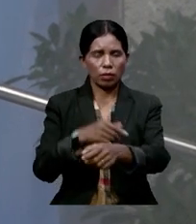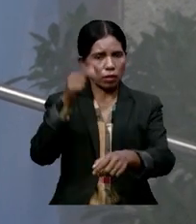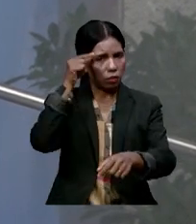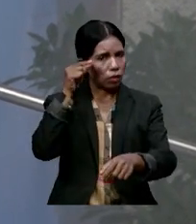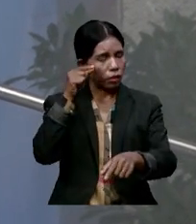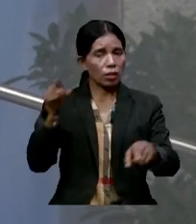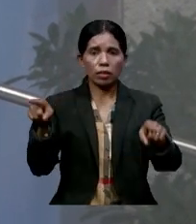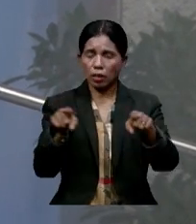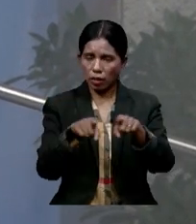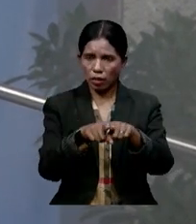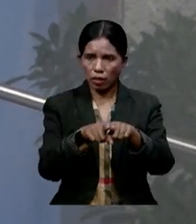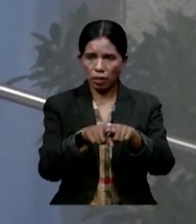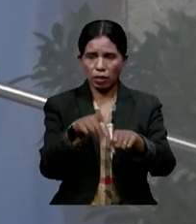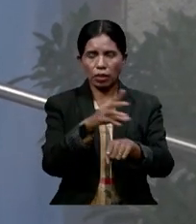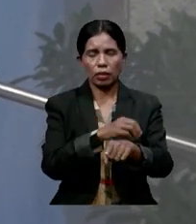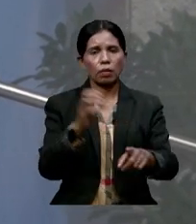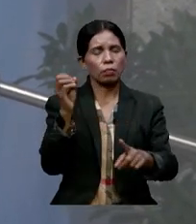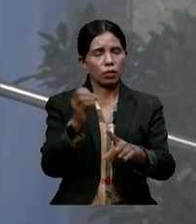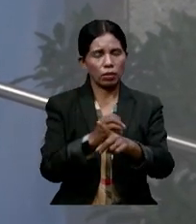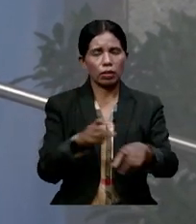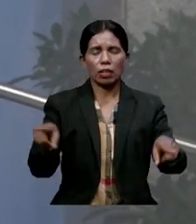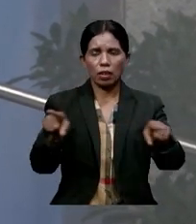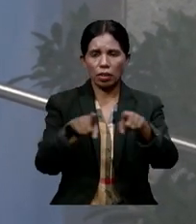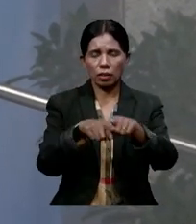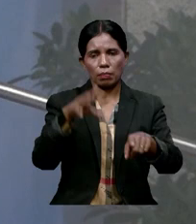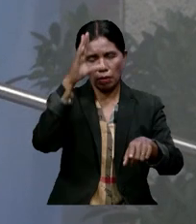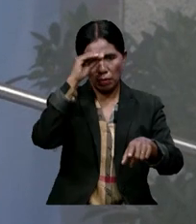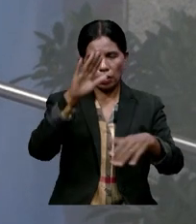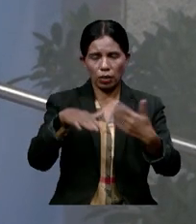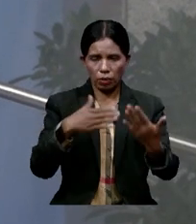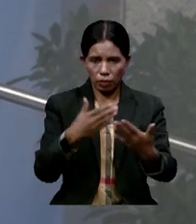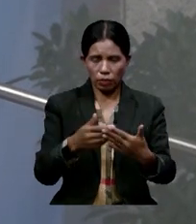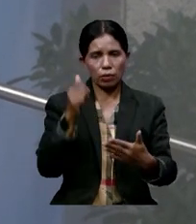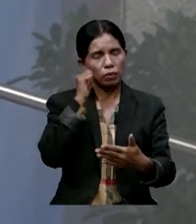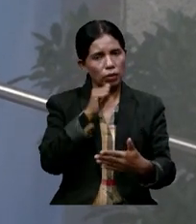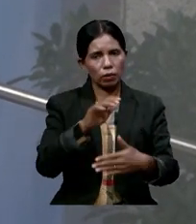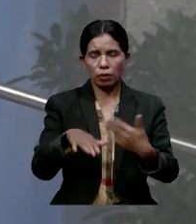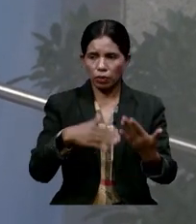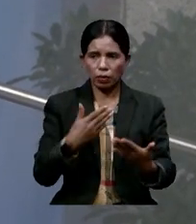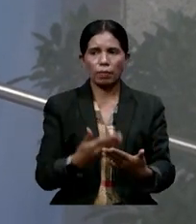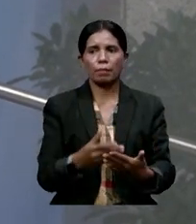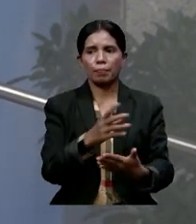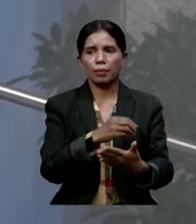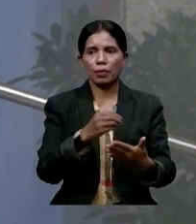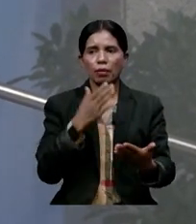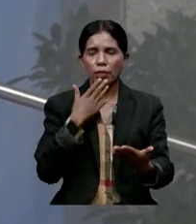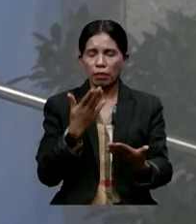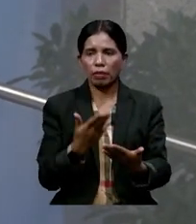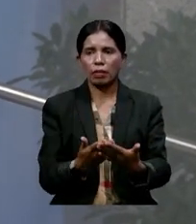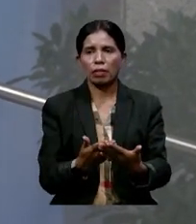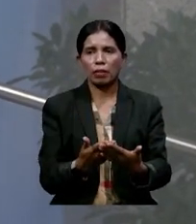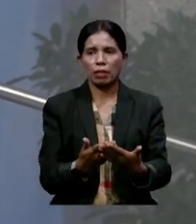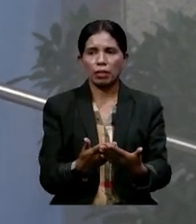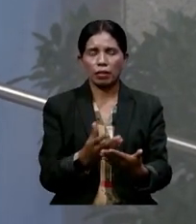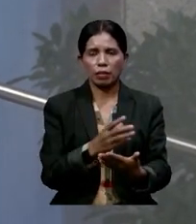gênero e dão oportunidades iguais para homens e mulheres podem prosperar mais do que